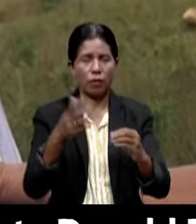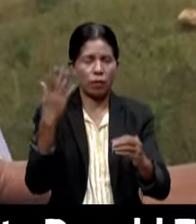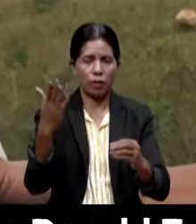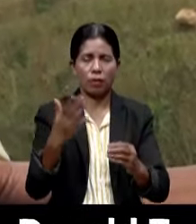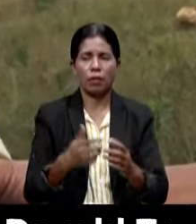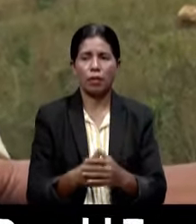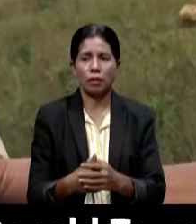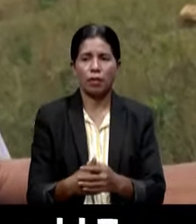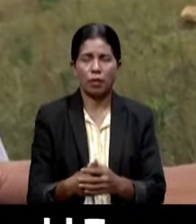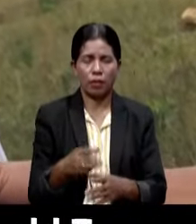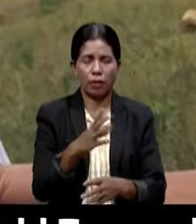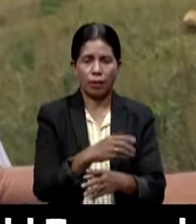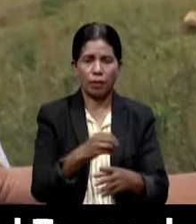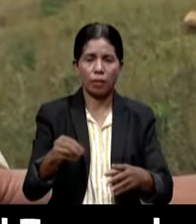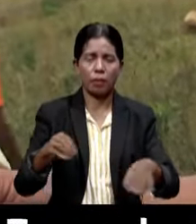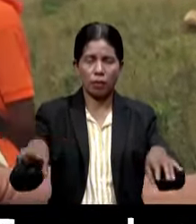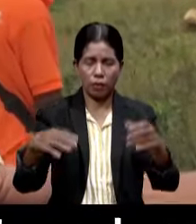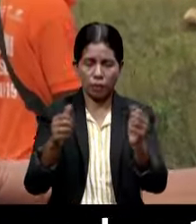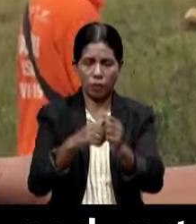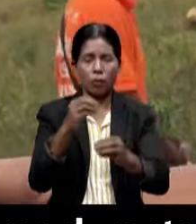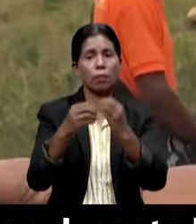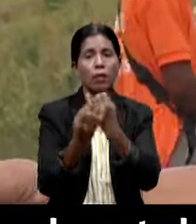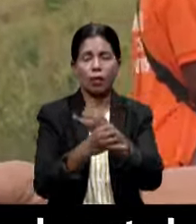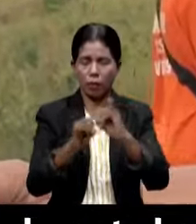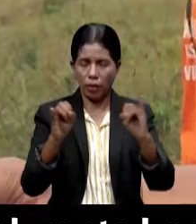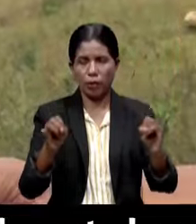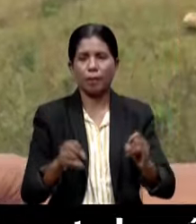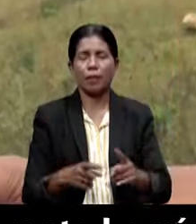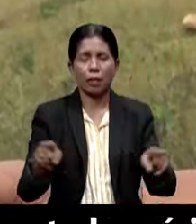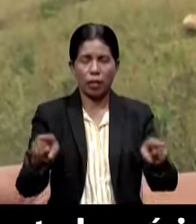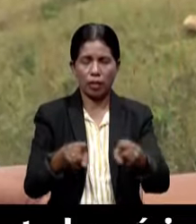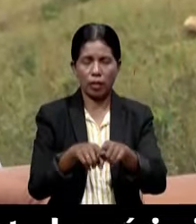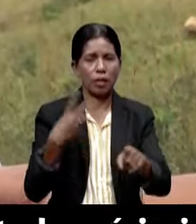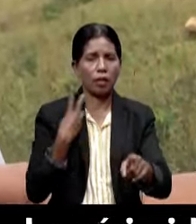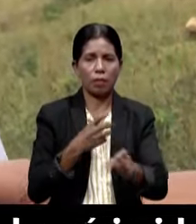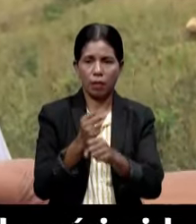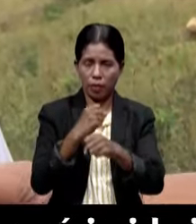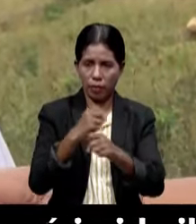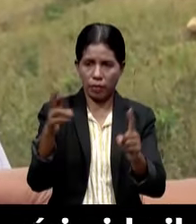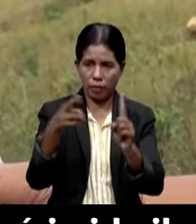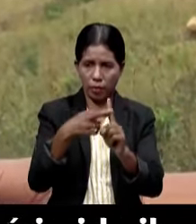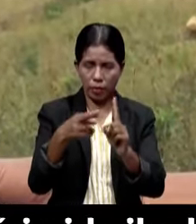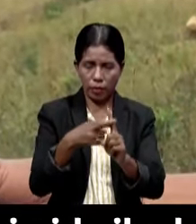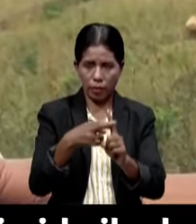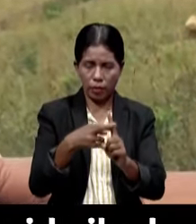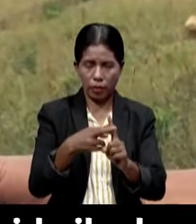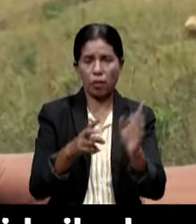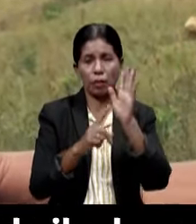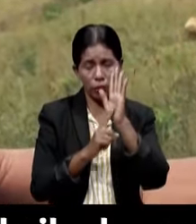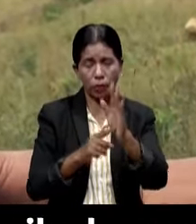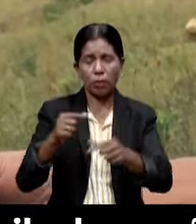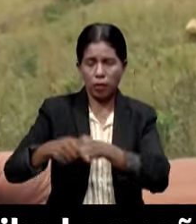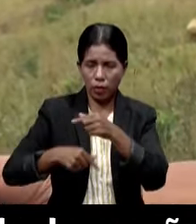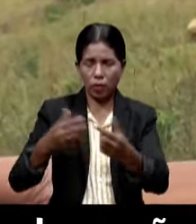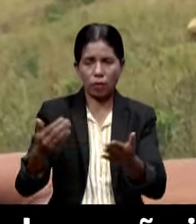iha, area buko ni iha. Tama idane maka nisa uimbe. Idane ni, nisa doki memoria, ida atu sikila, ba, zera sa nama uimbe